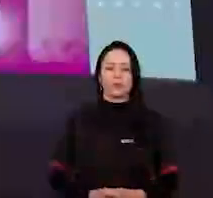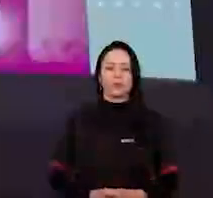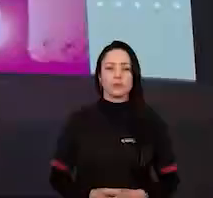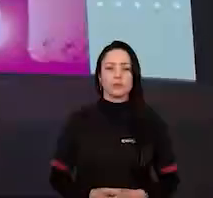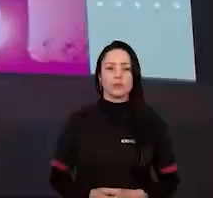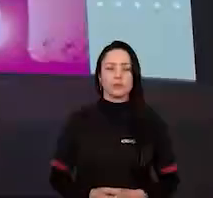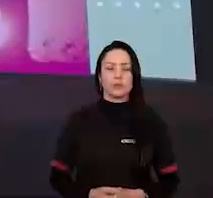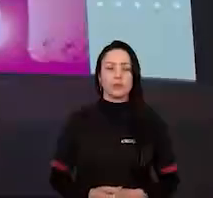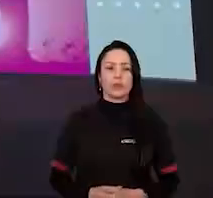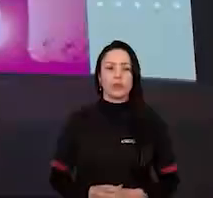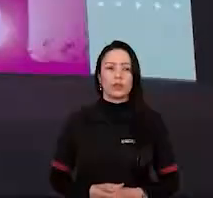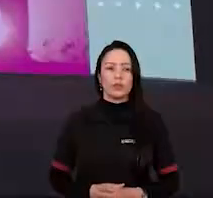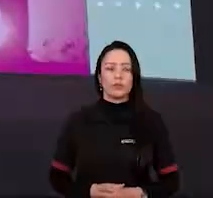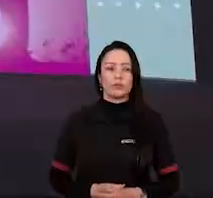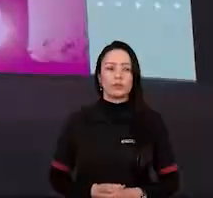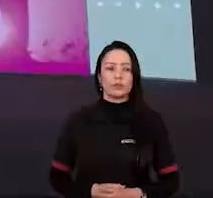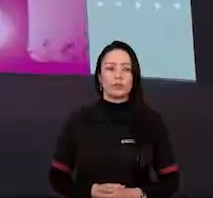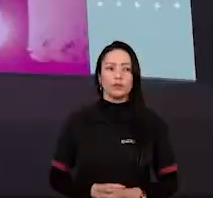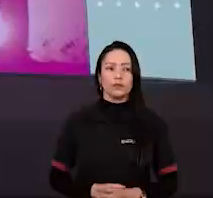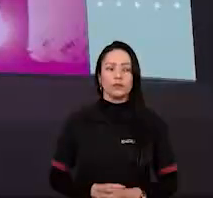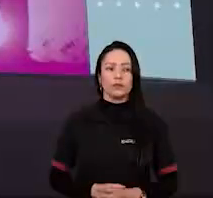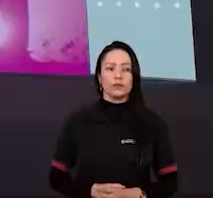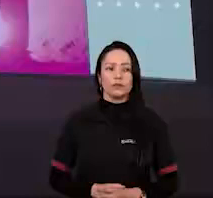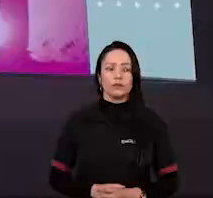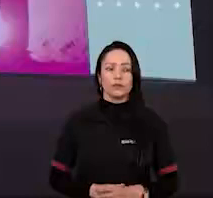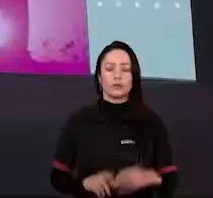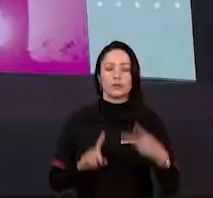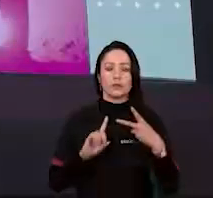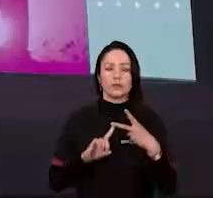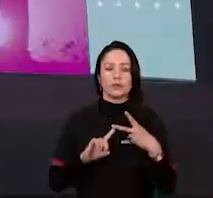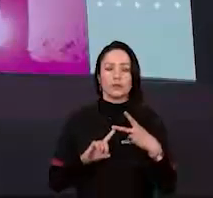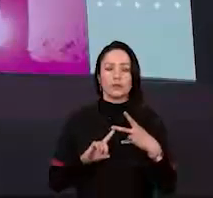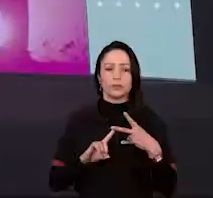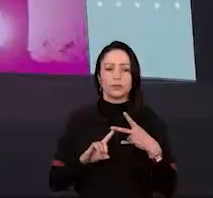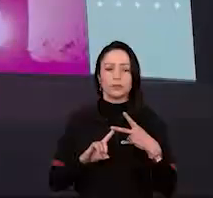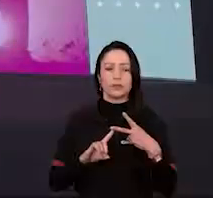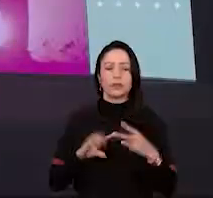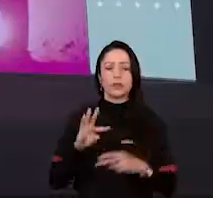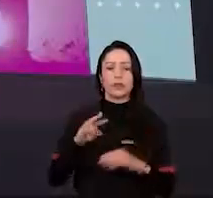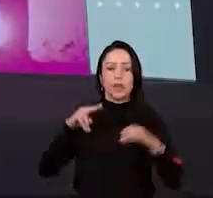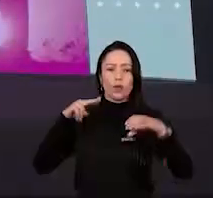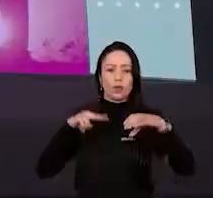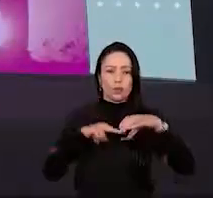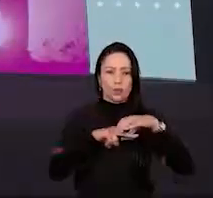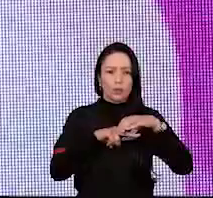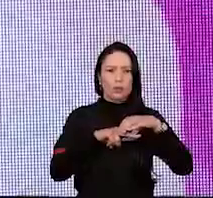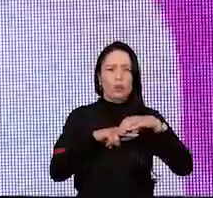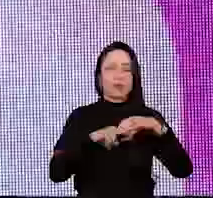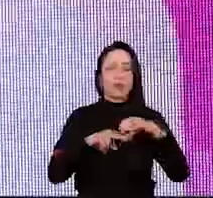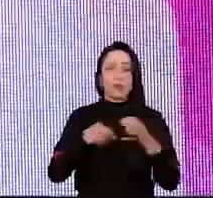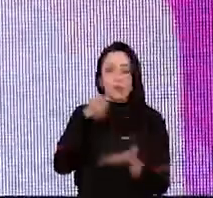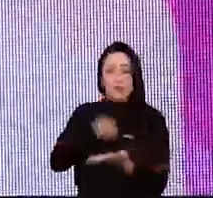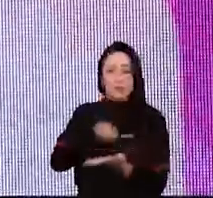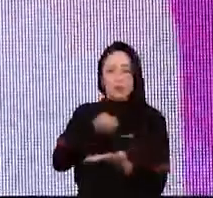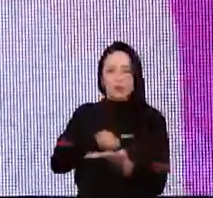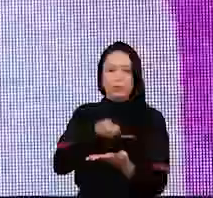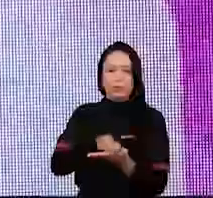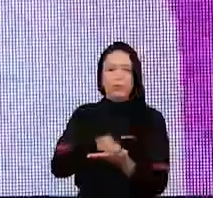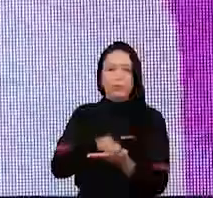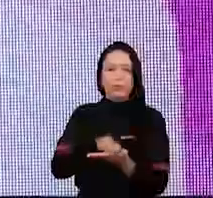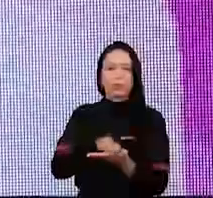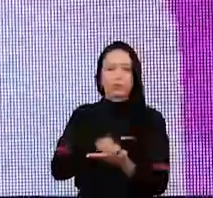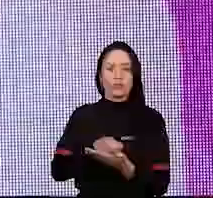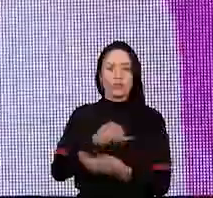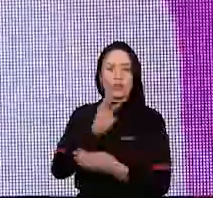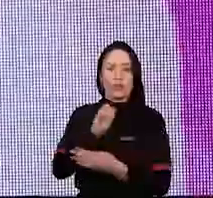mesmo. Ótimo. Segunda pergunta. A tomografia é uma condição obrigatória para a realização